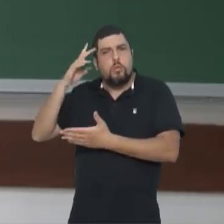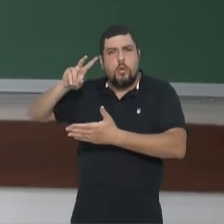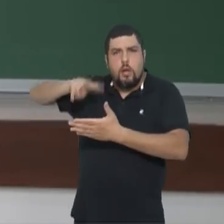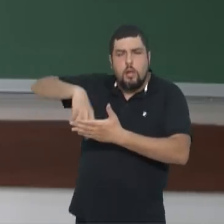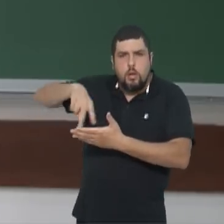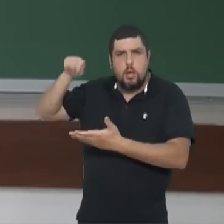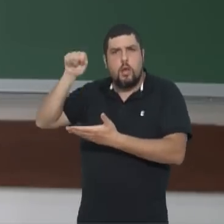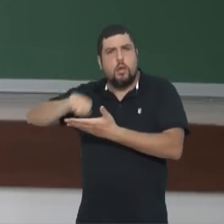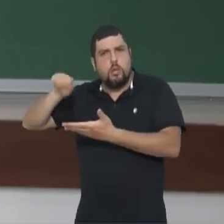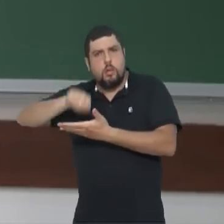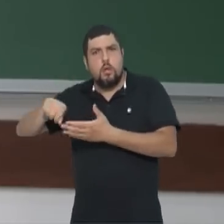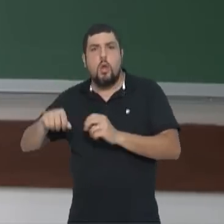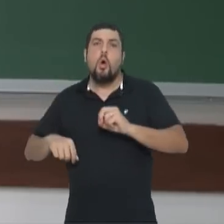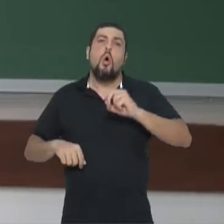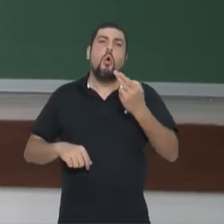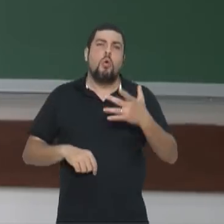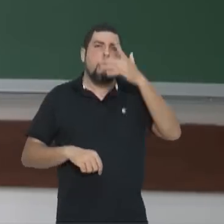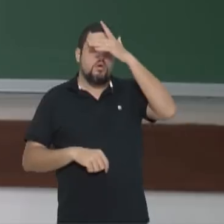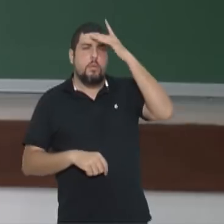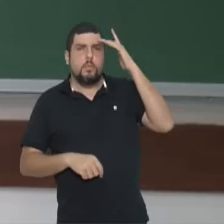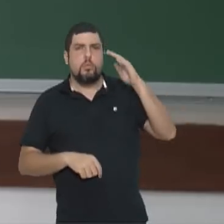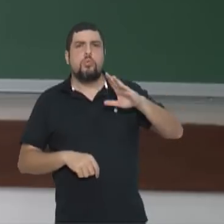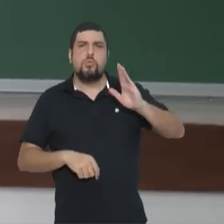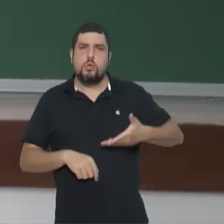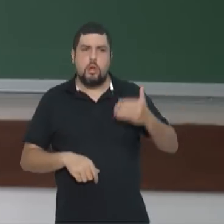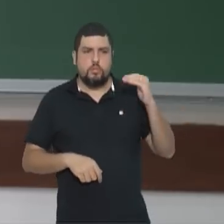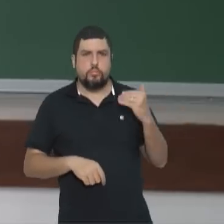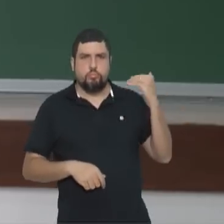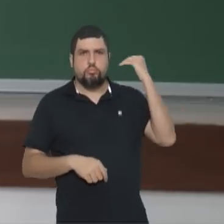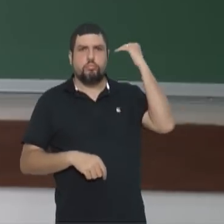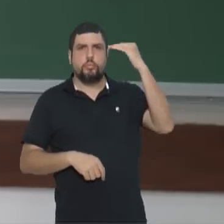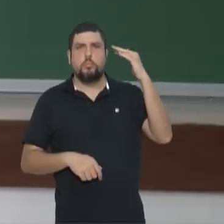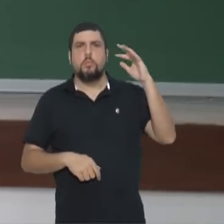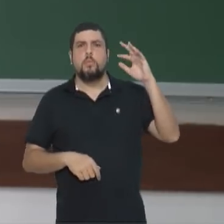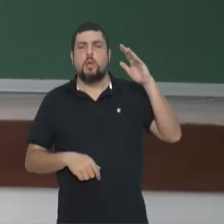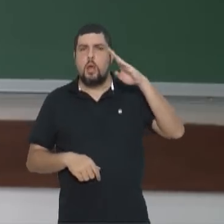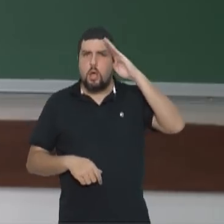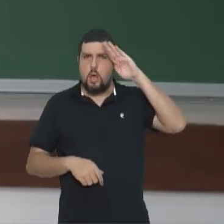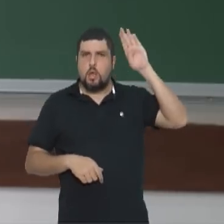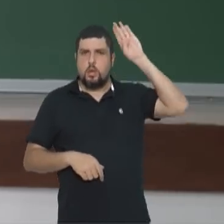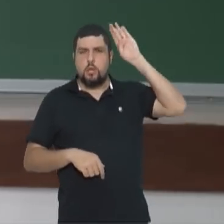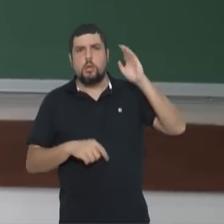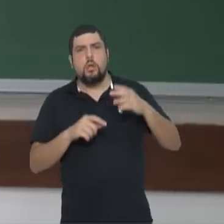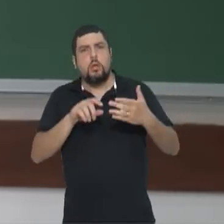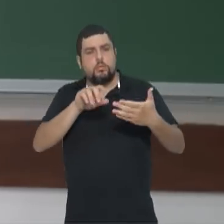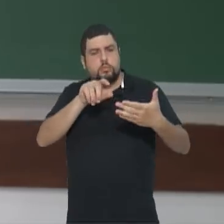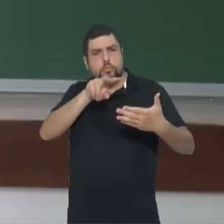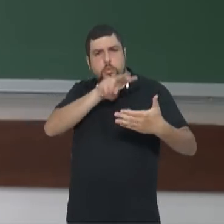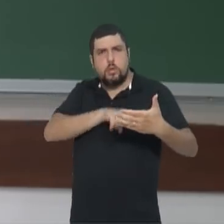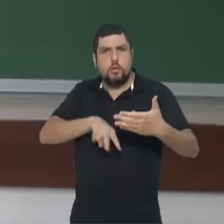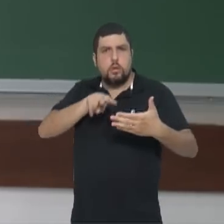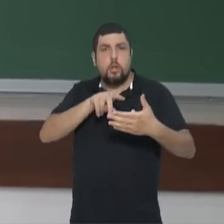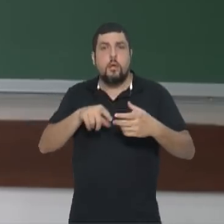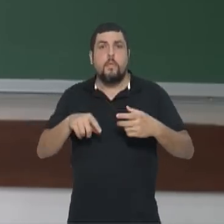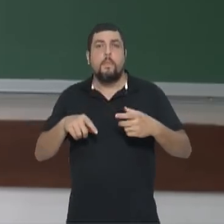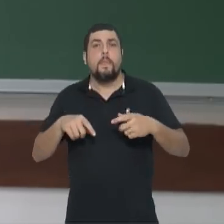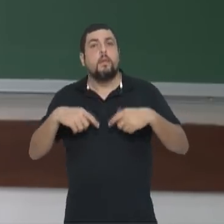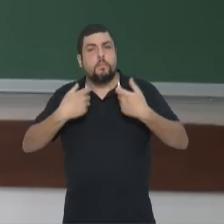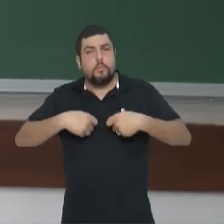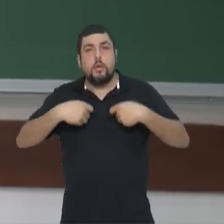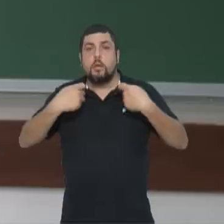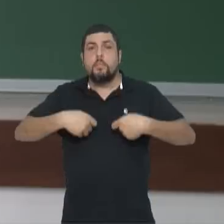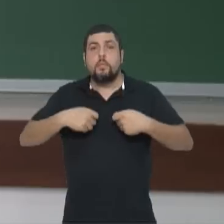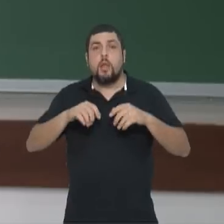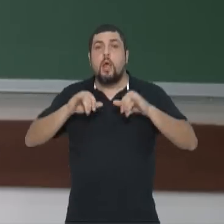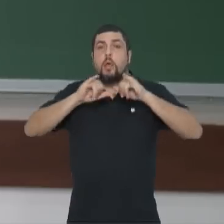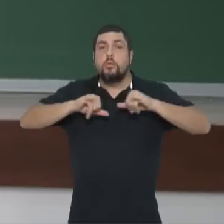uma escolaridade, né, tem um alto grau de escolaridade, enfim, e eu preciso chegar a todas essas pessoas, a